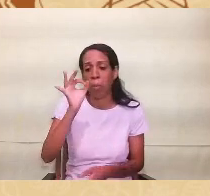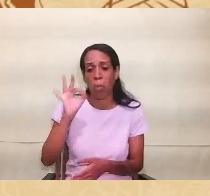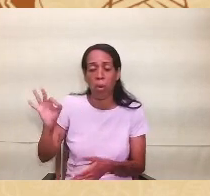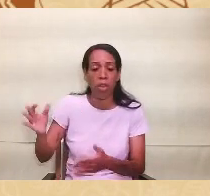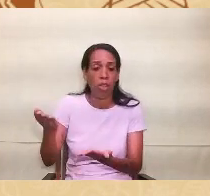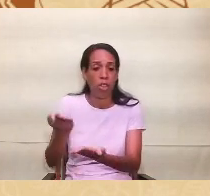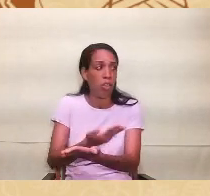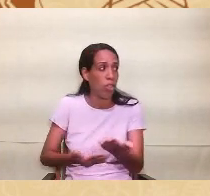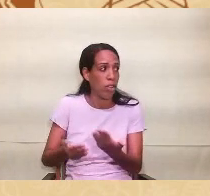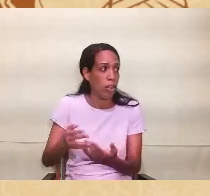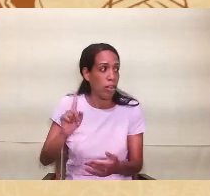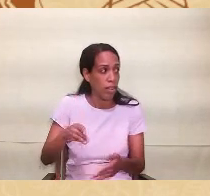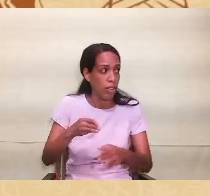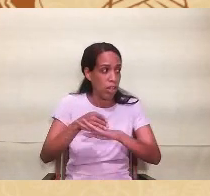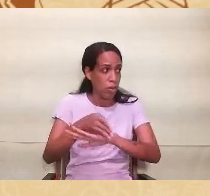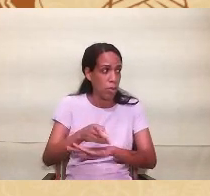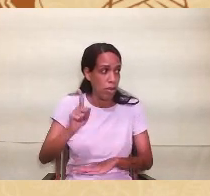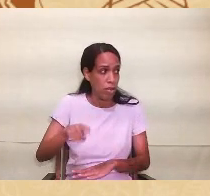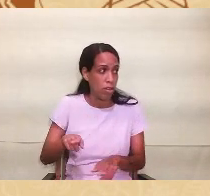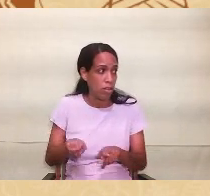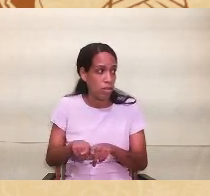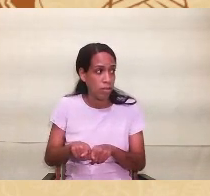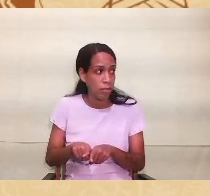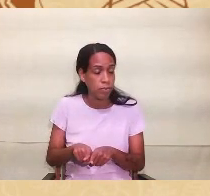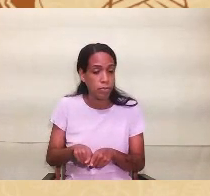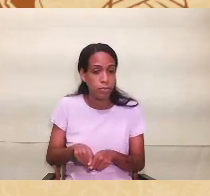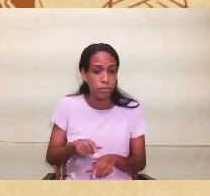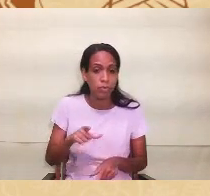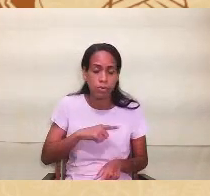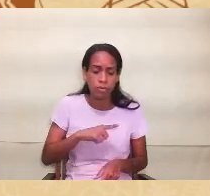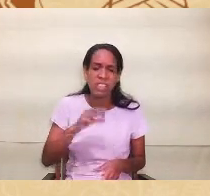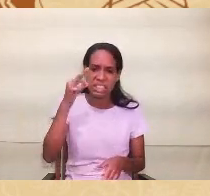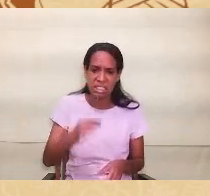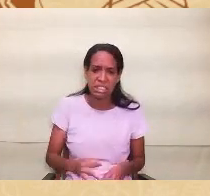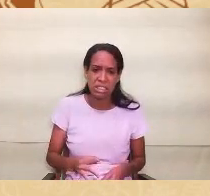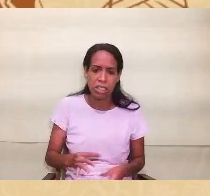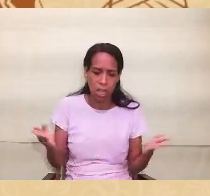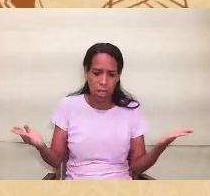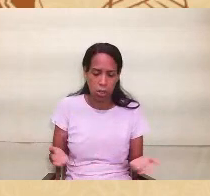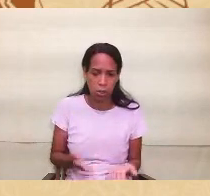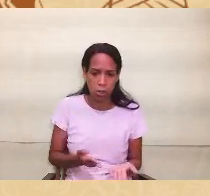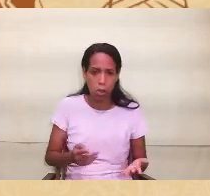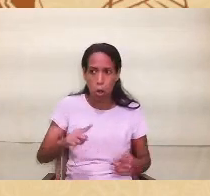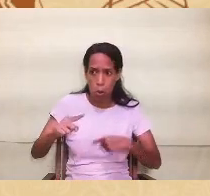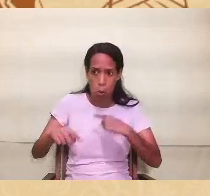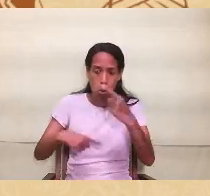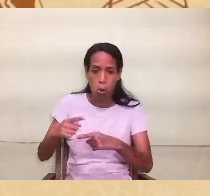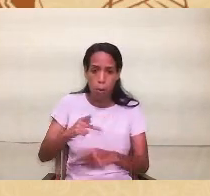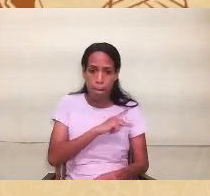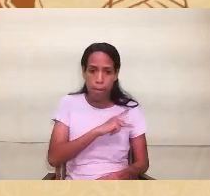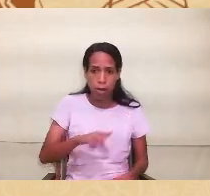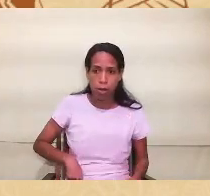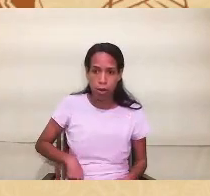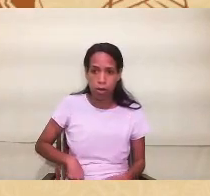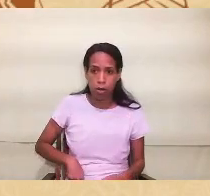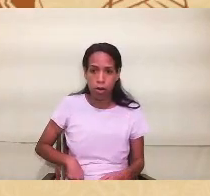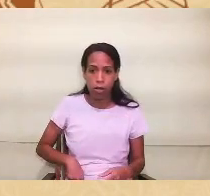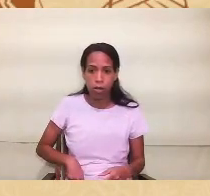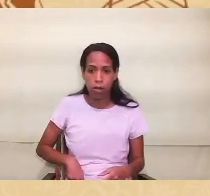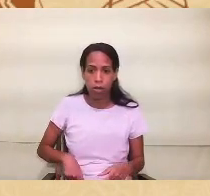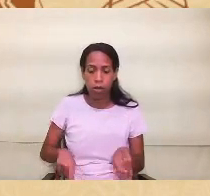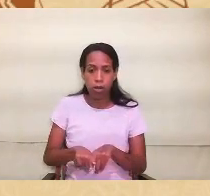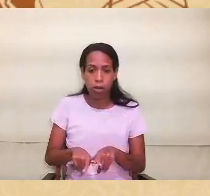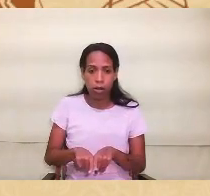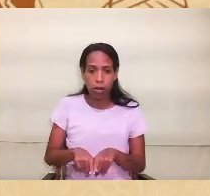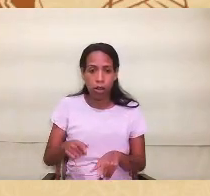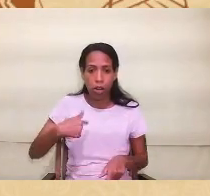que derrubar o fascista? Tem que derrubar o fascista, com certeza. Agora, o próximo presidente eleito, ele tem que se afirmar nesse compromisso. E eu tenho lá